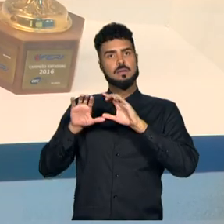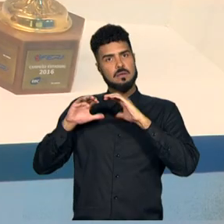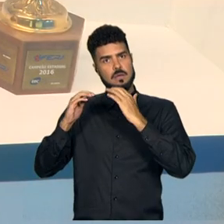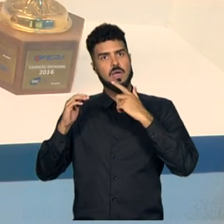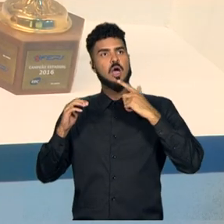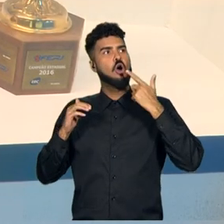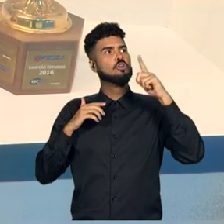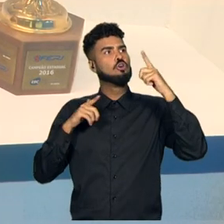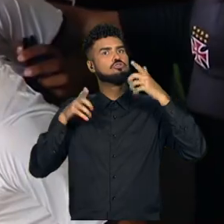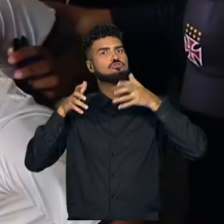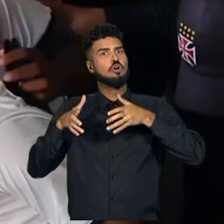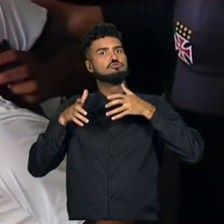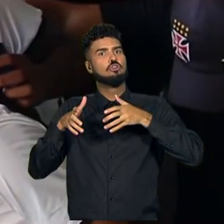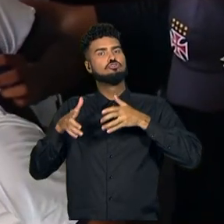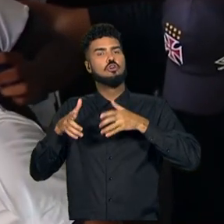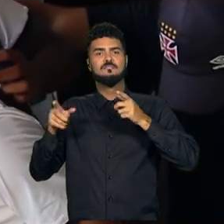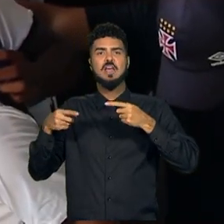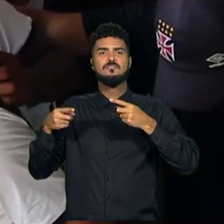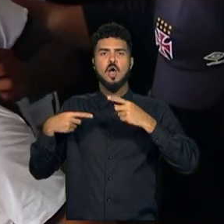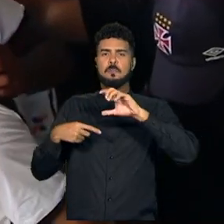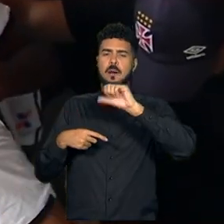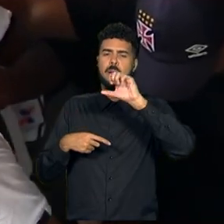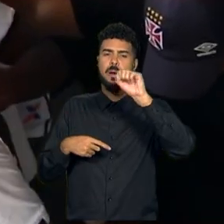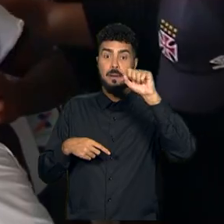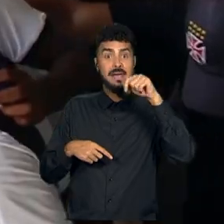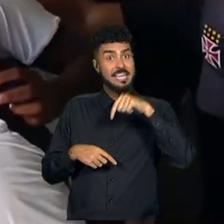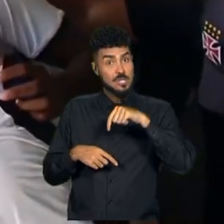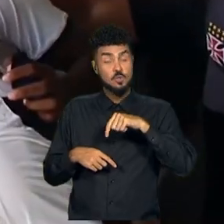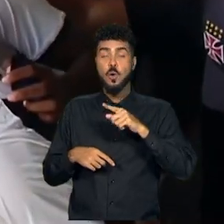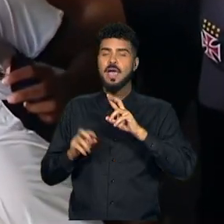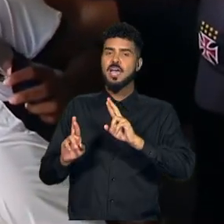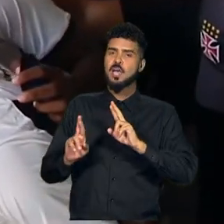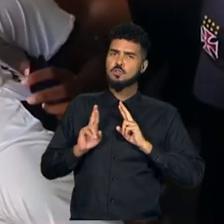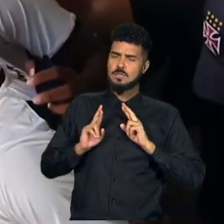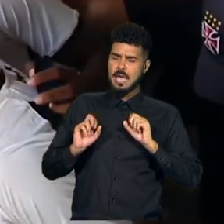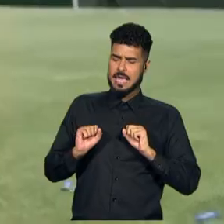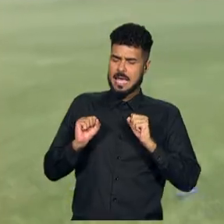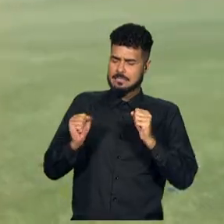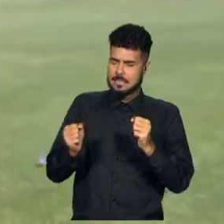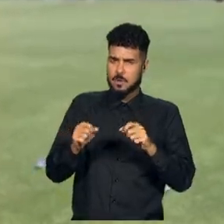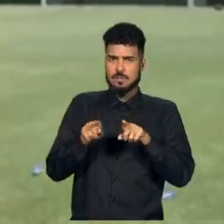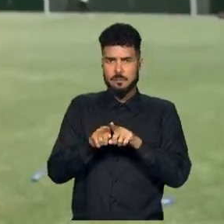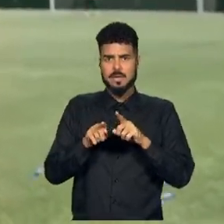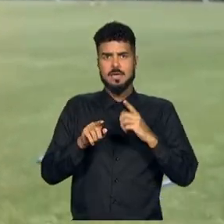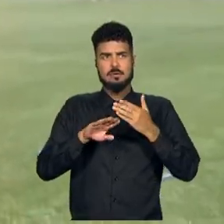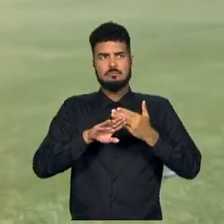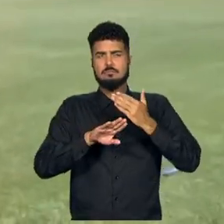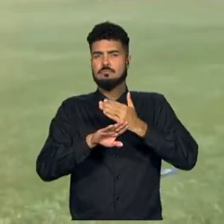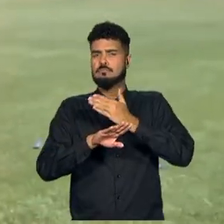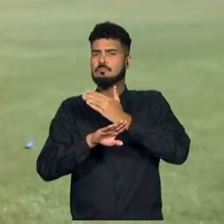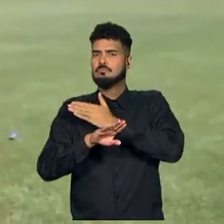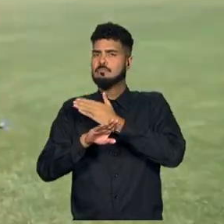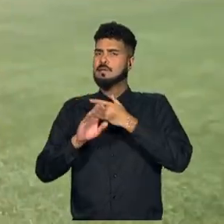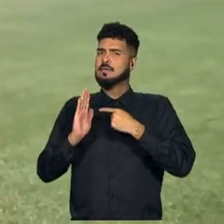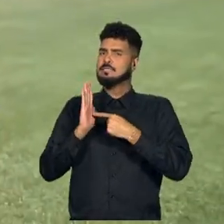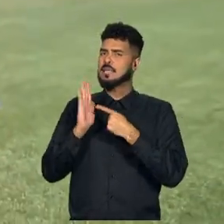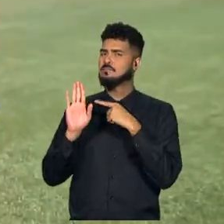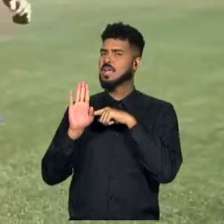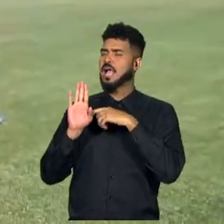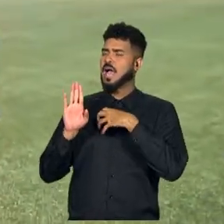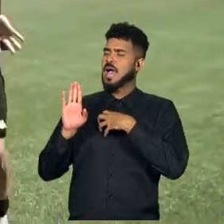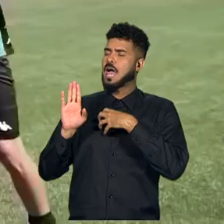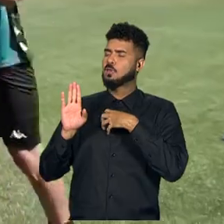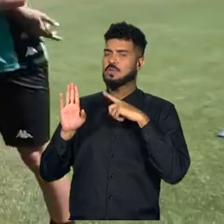muitas conquistas. Tudo isso é resultado de um engajamento e de todo o simbolismo que São